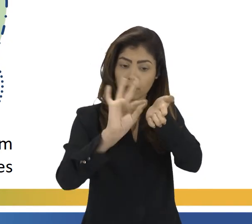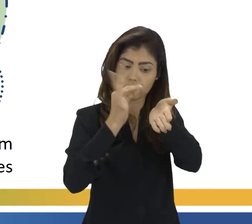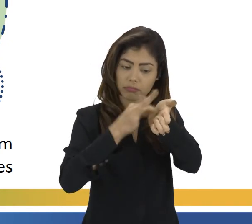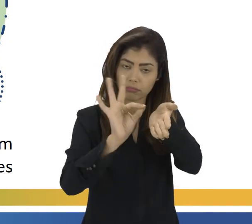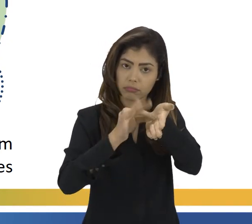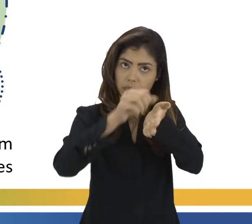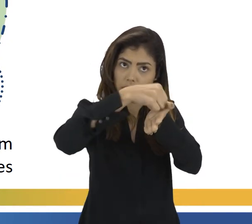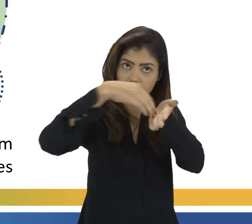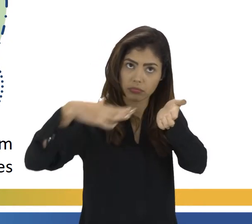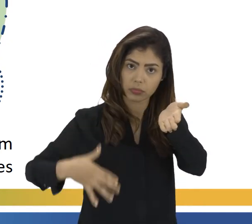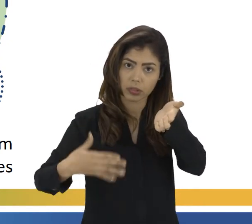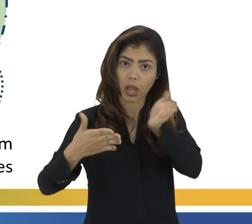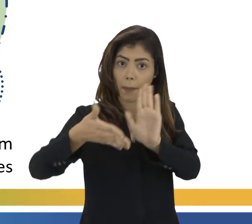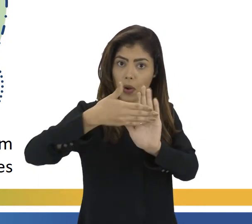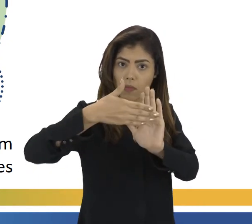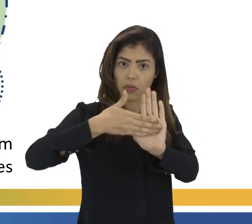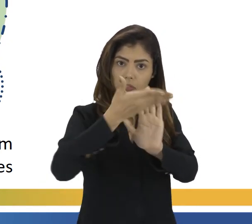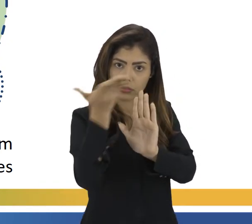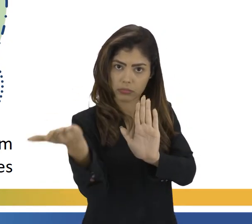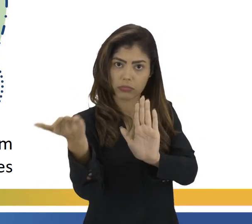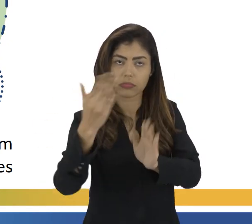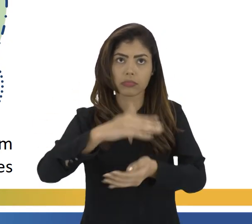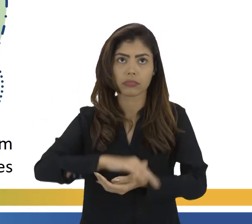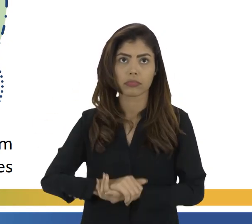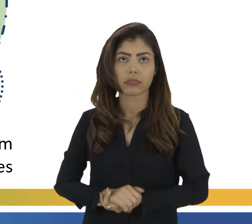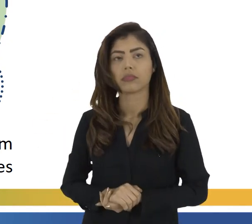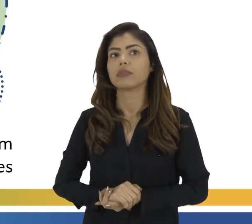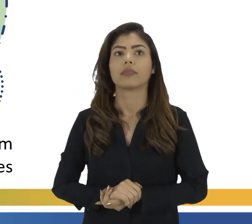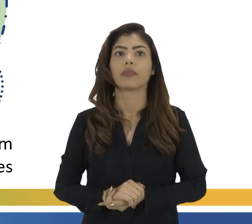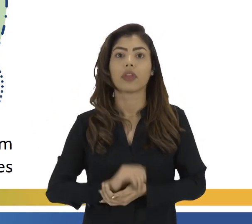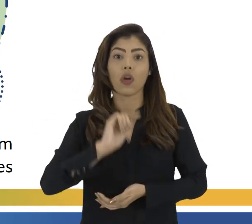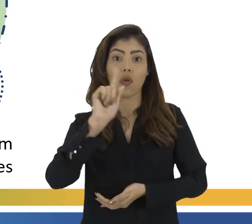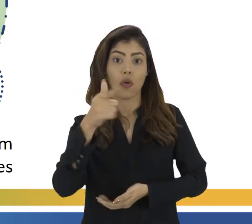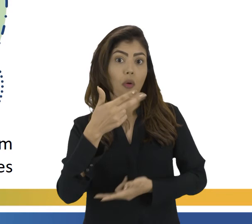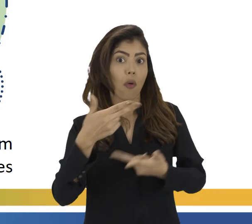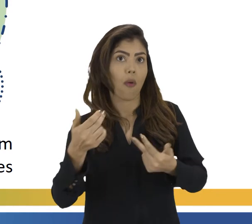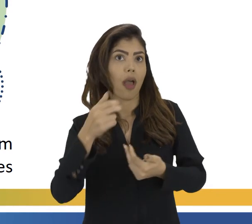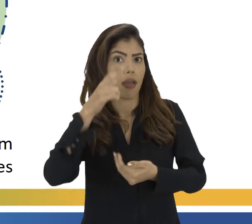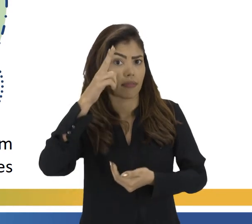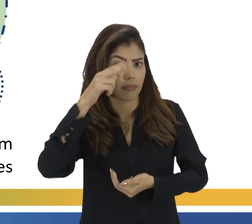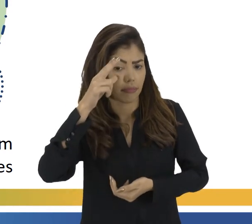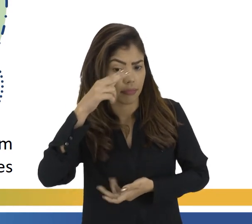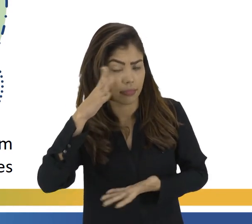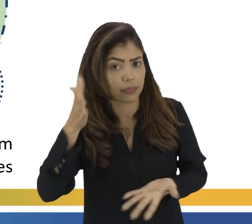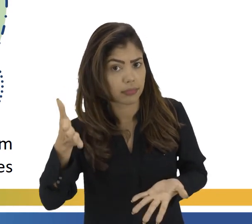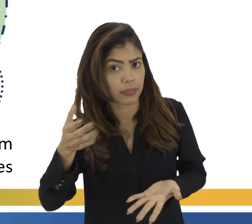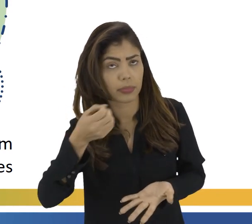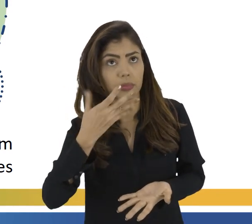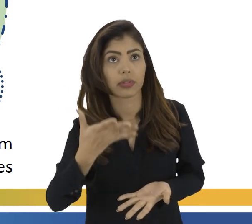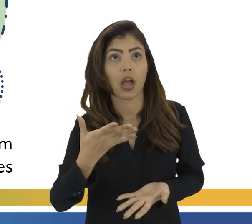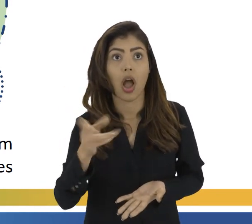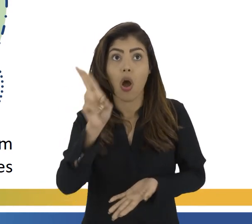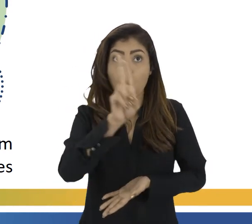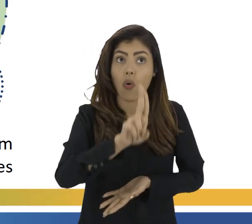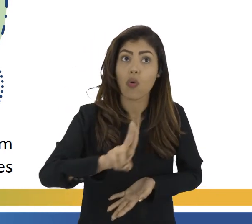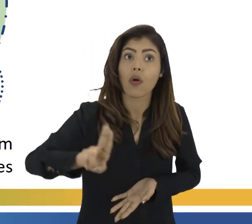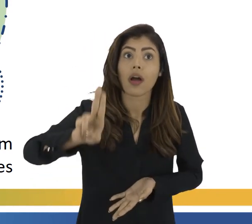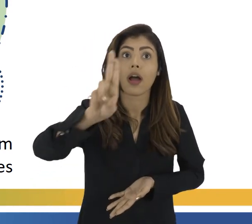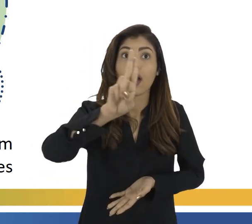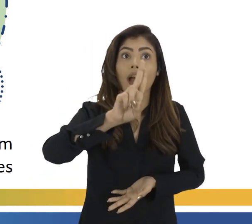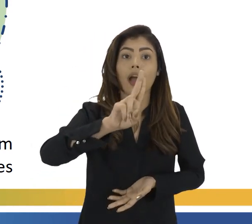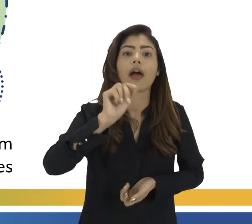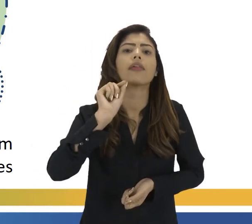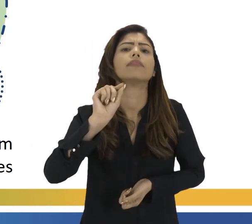Realize as tarefas e atividades propostas. E uma coisa bem interessante, use o seu celular